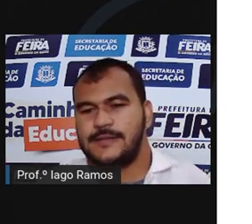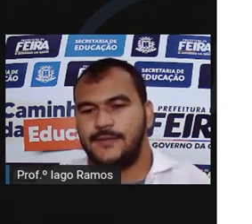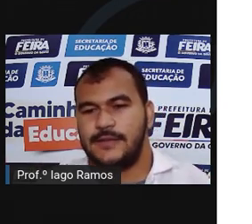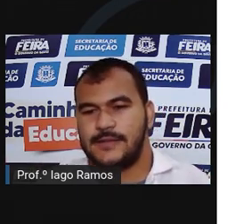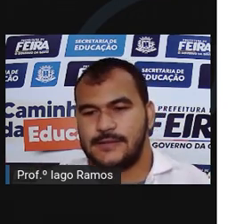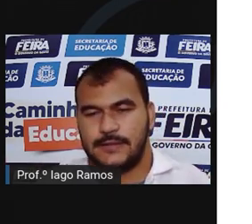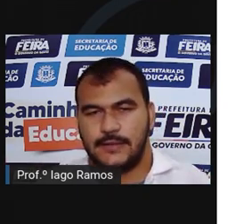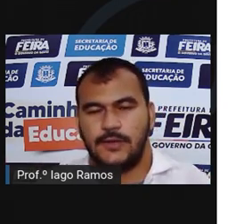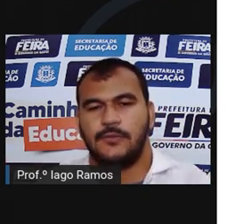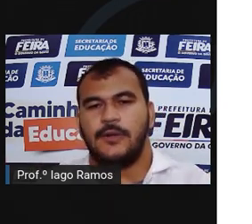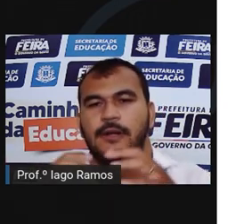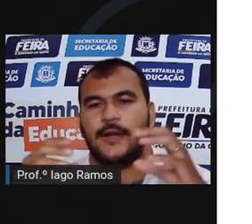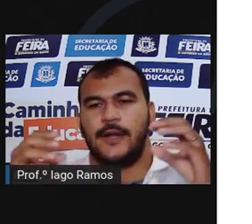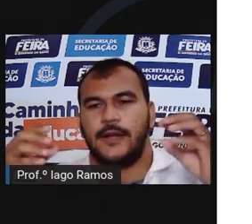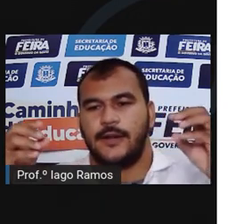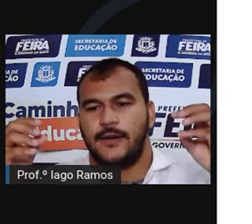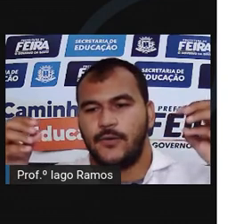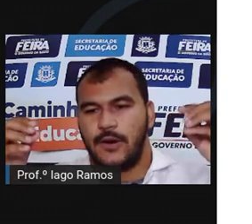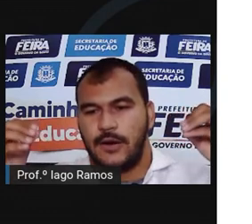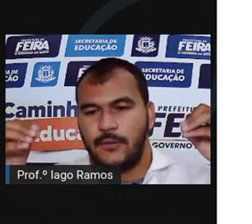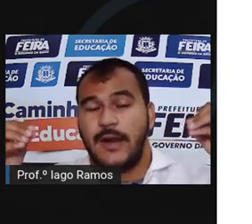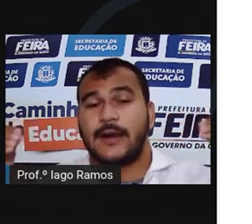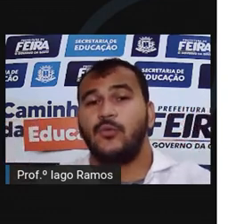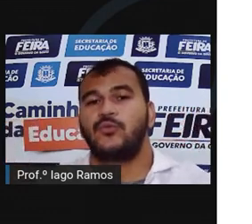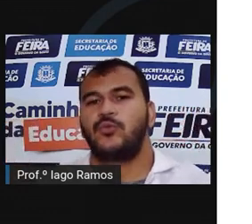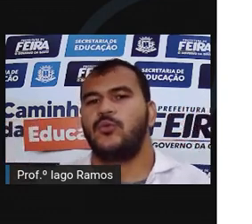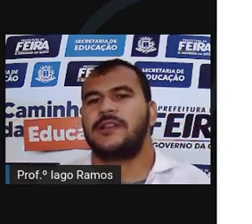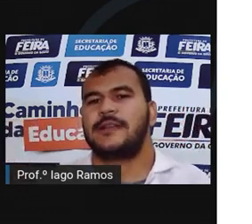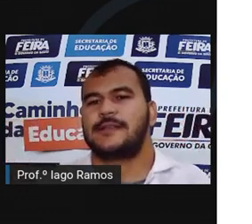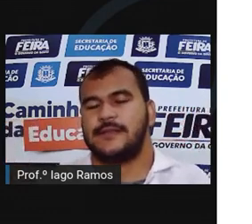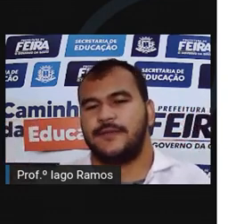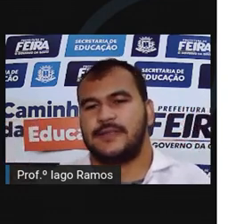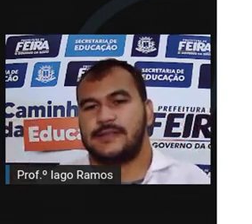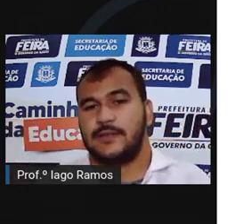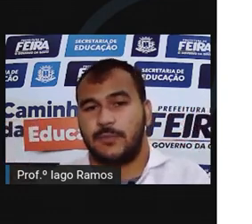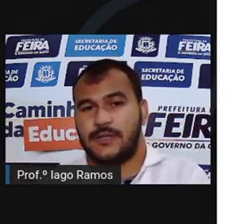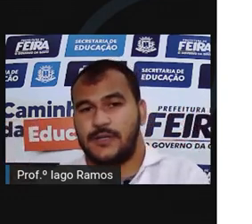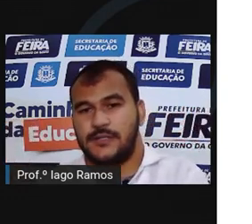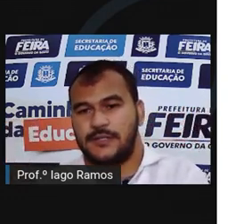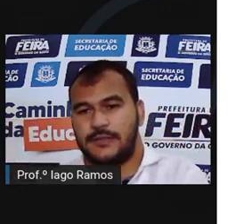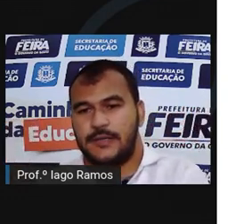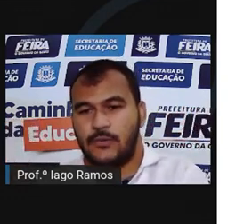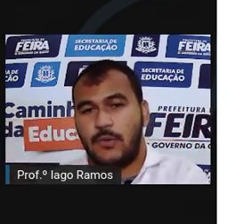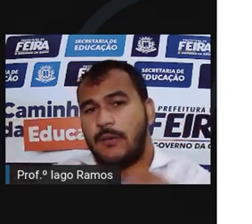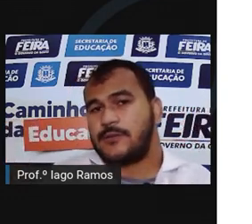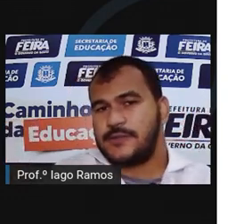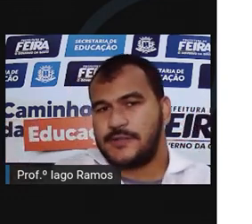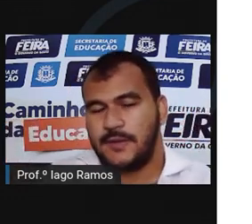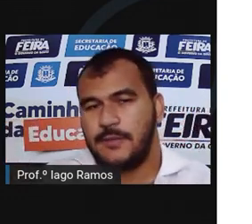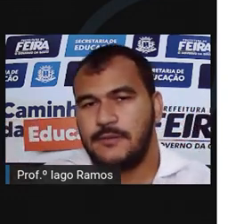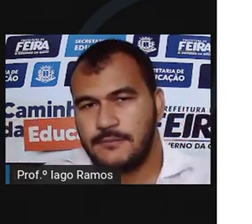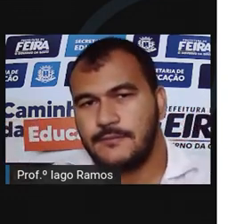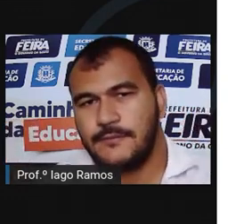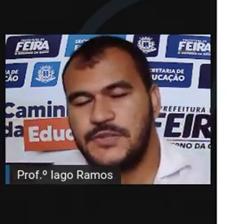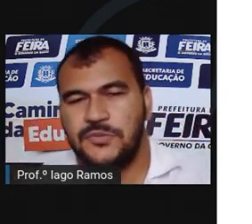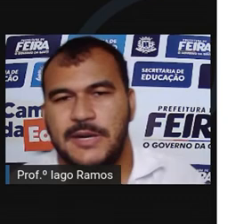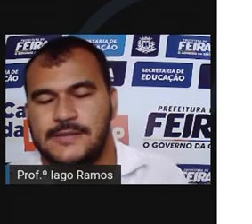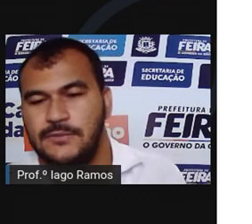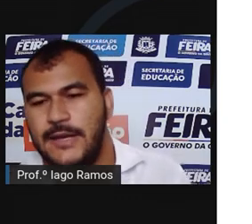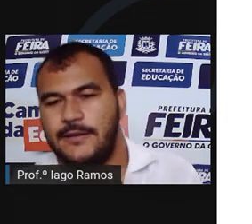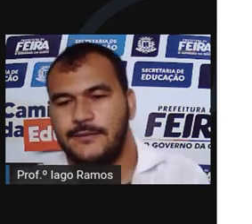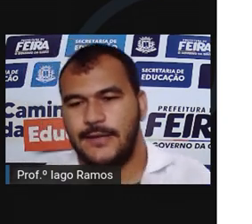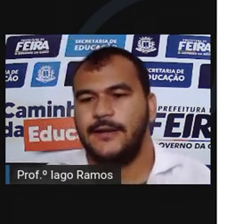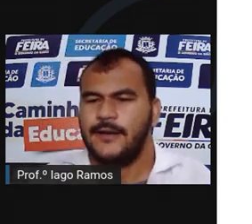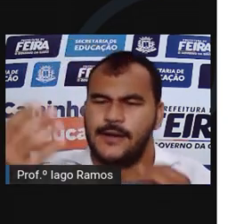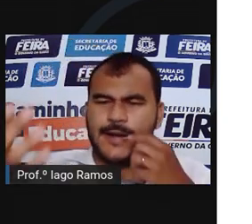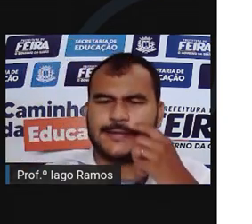formada essa civilização é qual é a cultura dessa civilização para que a gente entenda qual era o sistema de